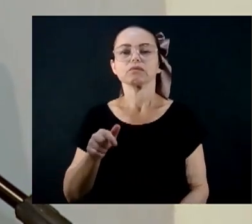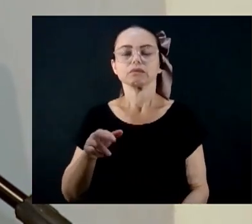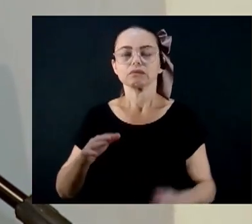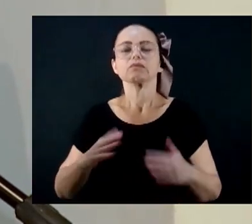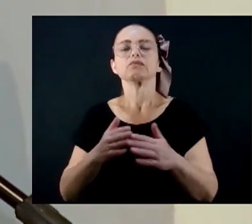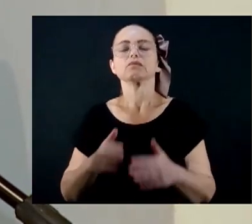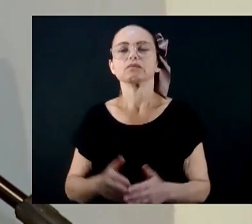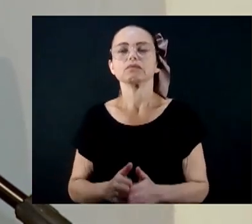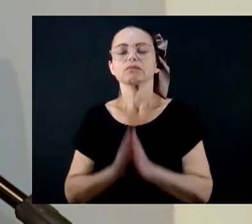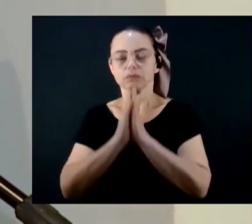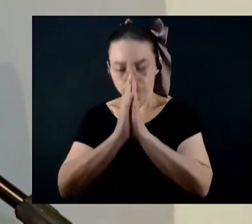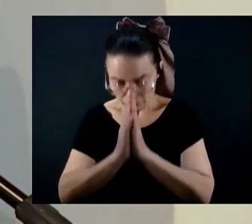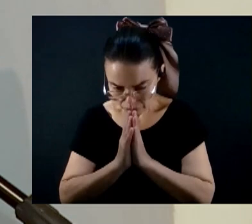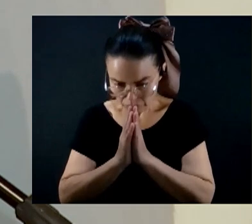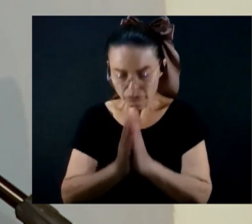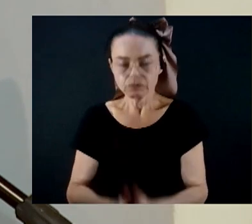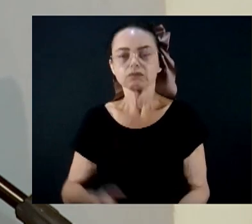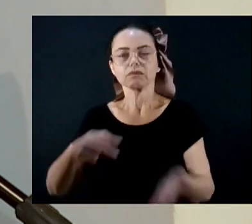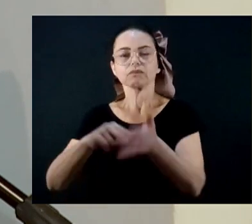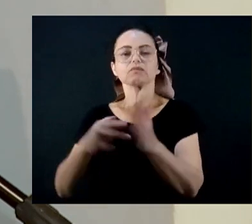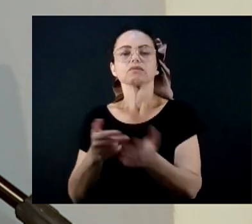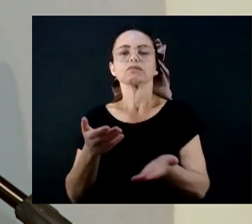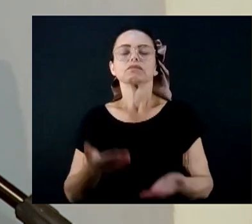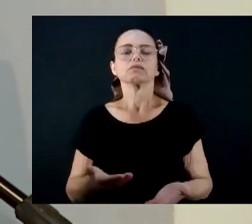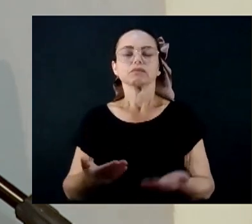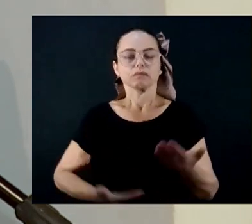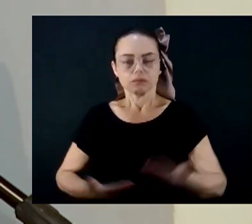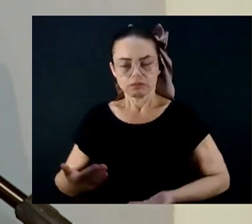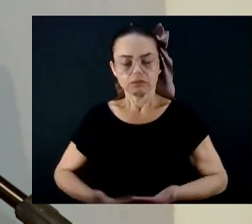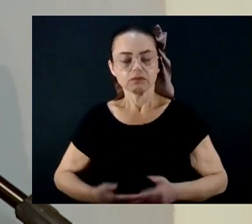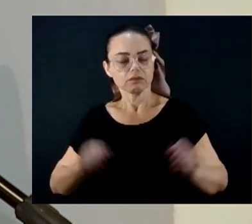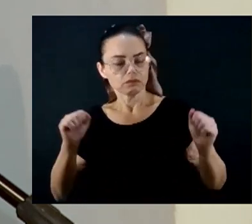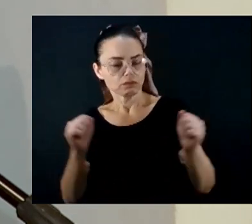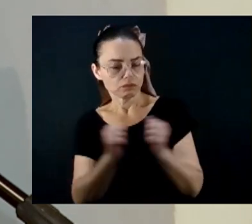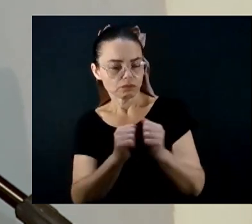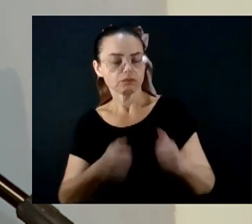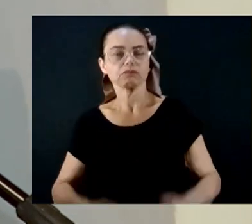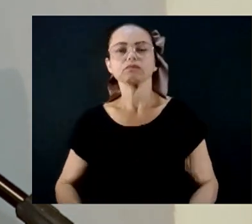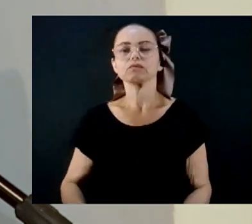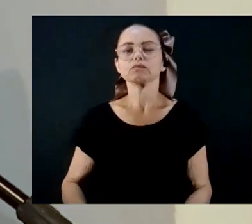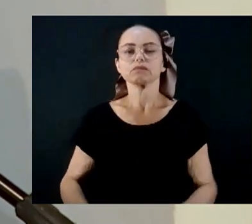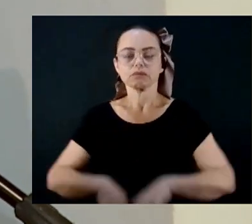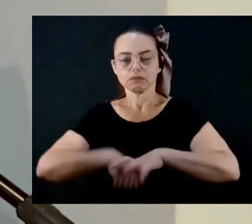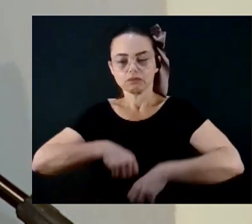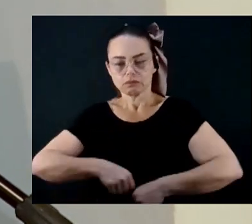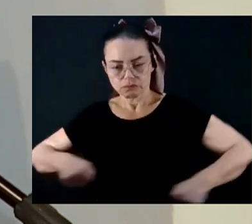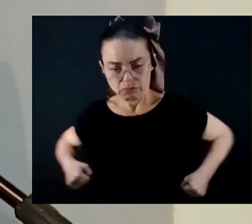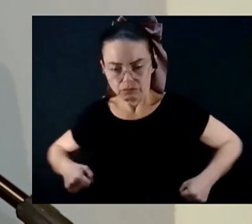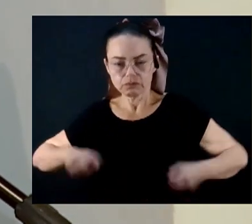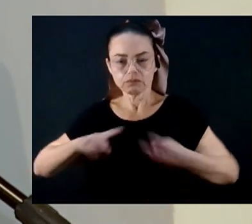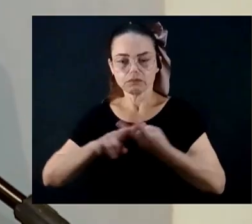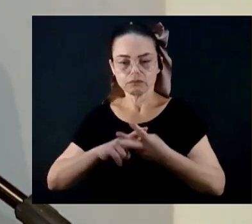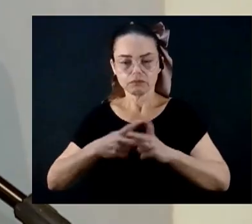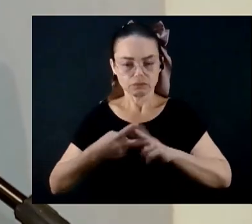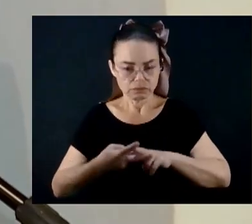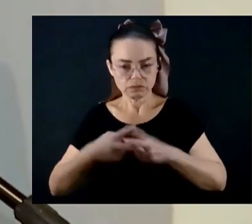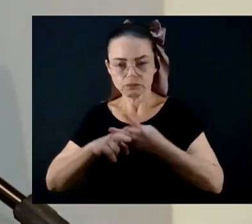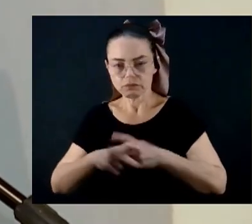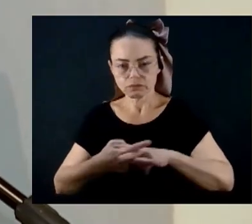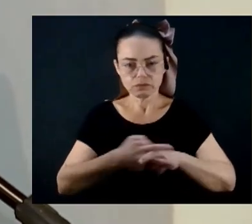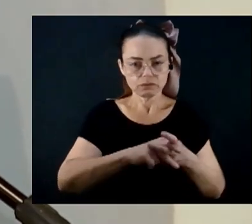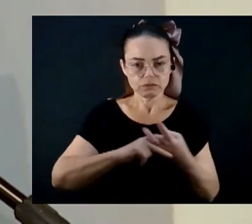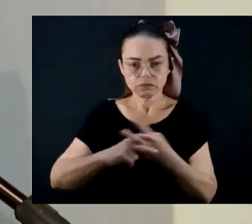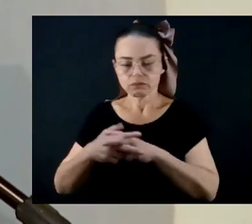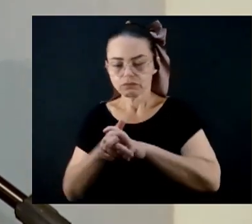aquele que serve ou que está ao lado de alguém. E o jiu-jitsu significa arte suave. Então, que você,